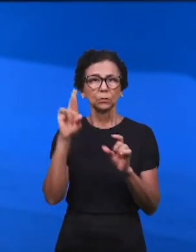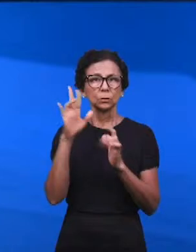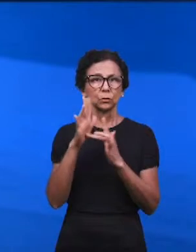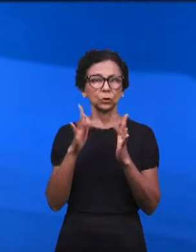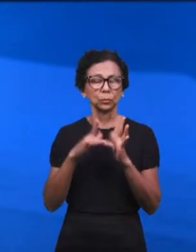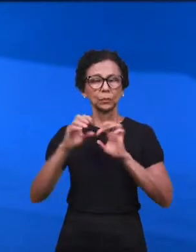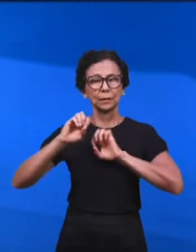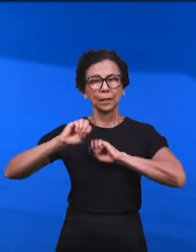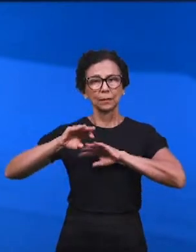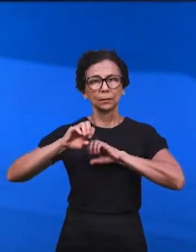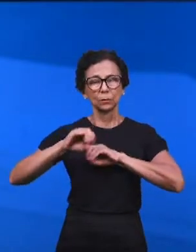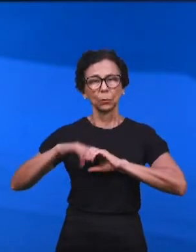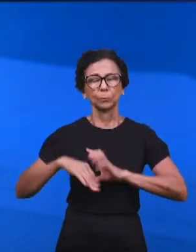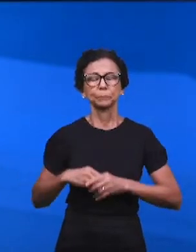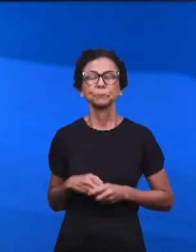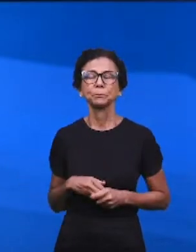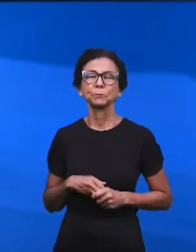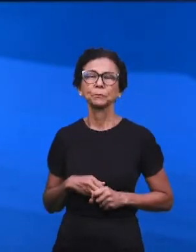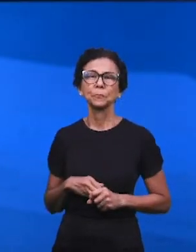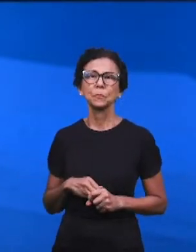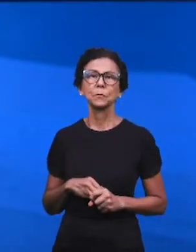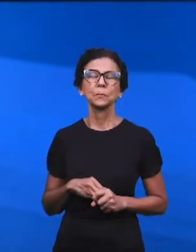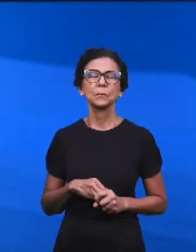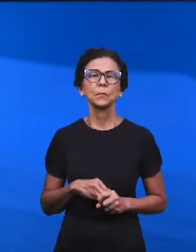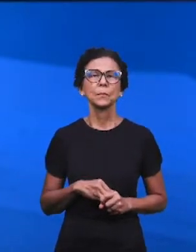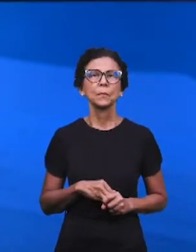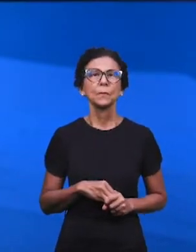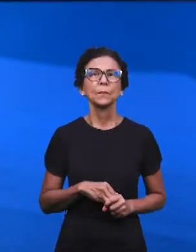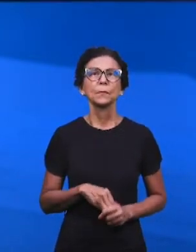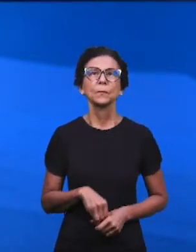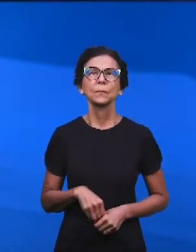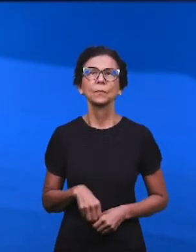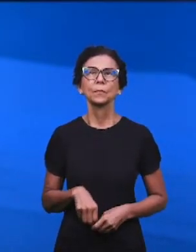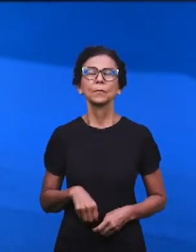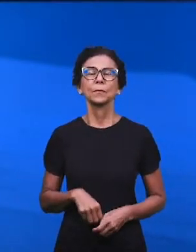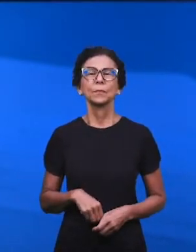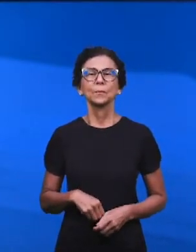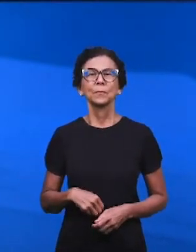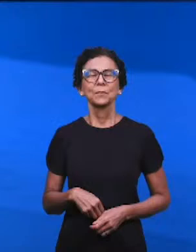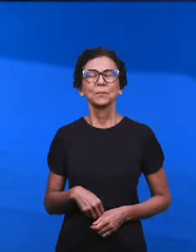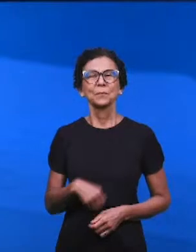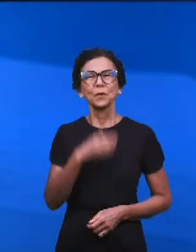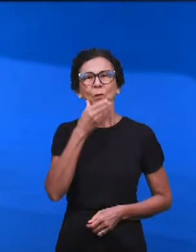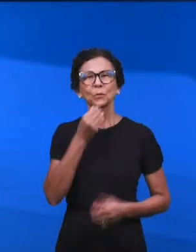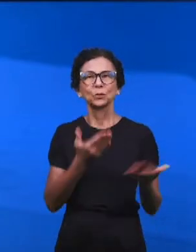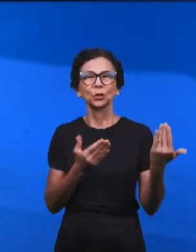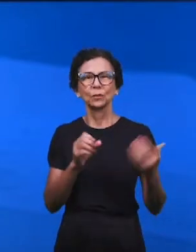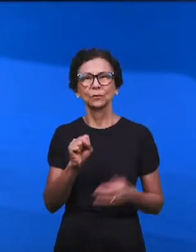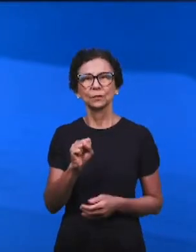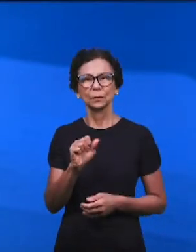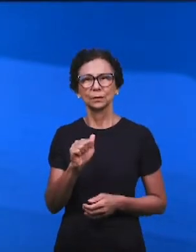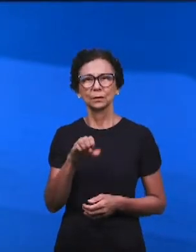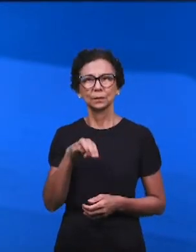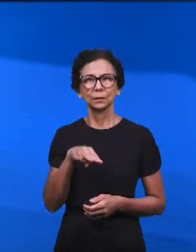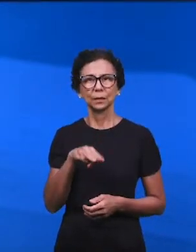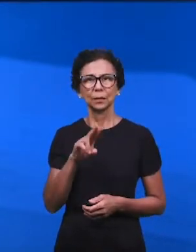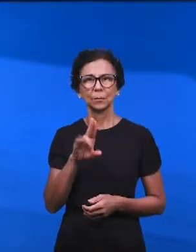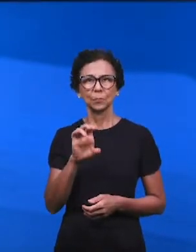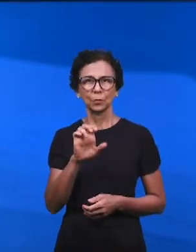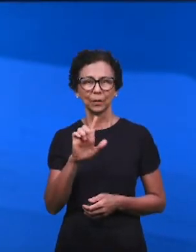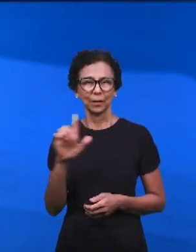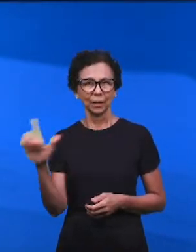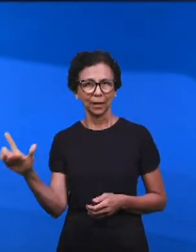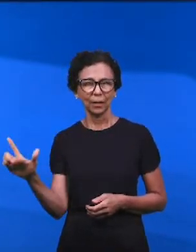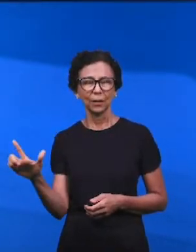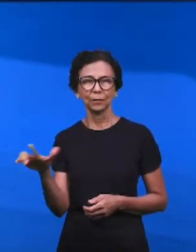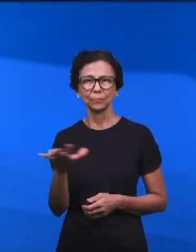irmão jovem, o obreiro Samuel Ferreira. O Samuel, ele pertence a uma das nossas igrejas no município da Serra, no estado